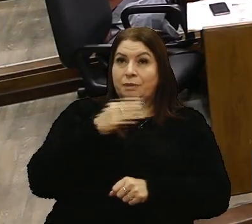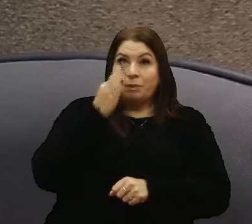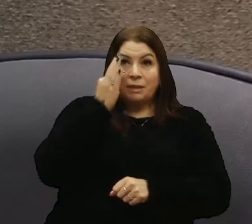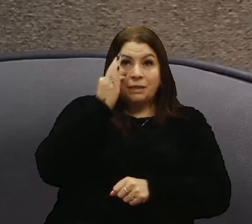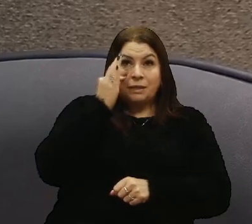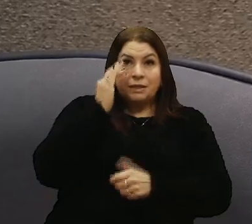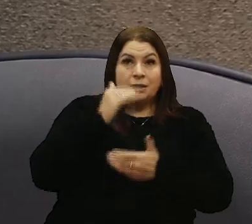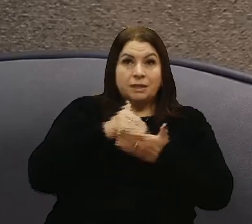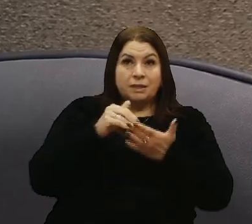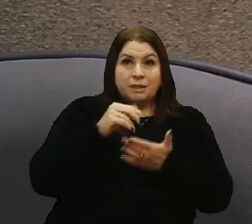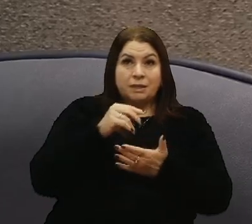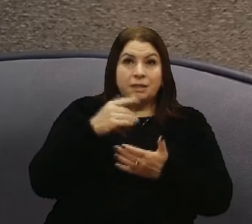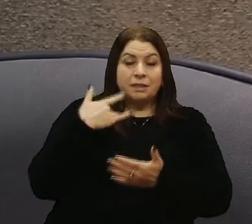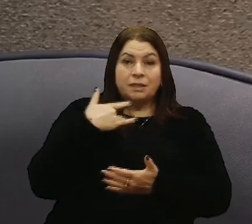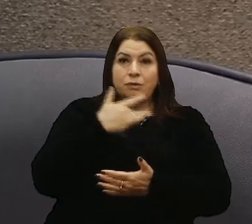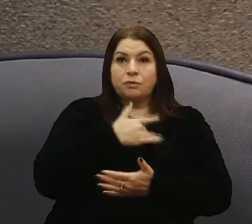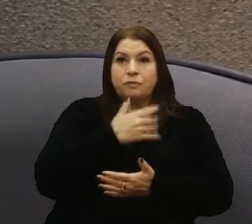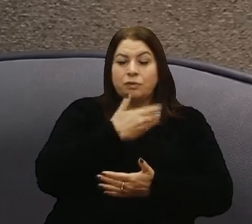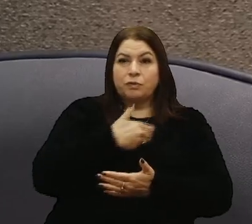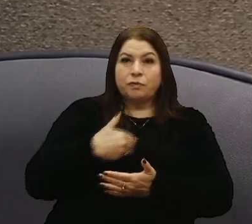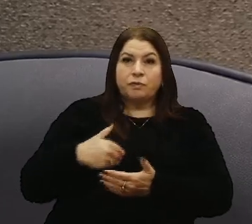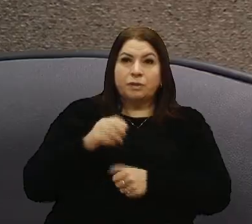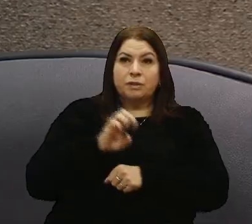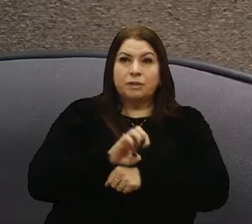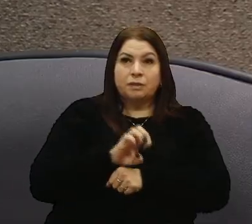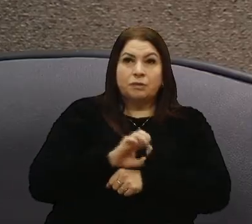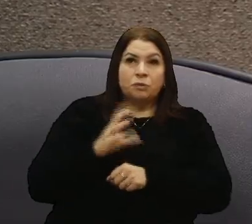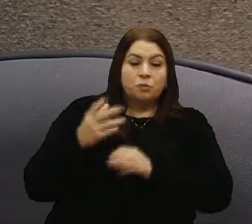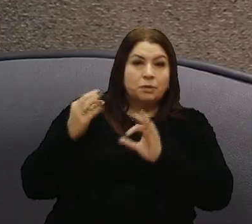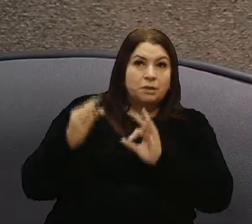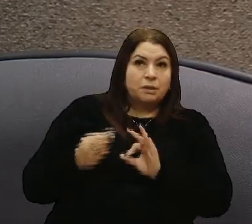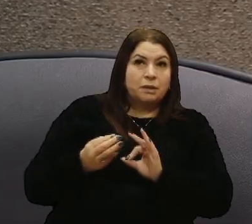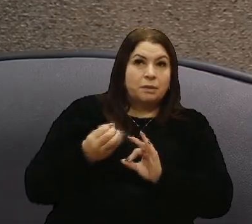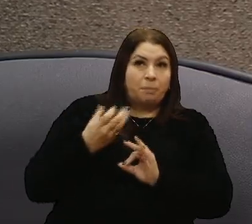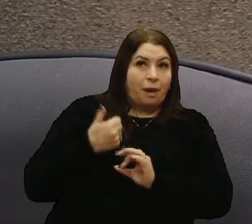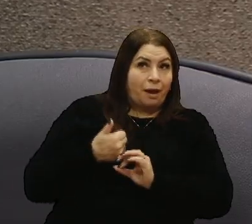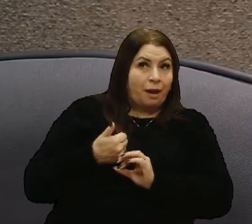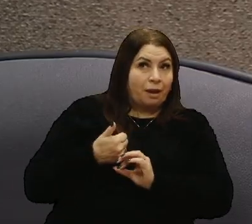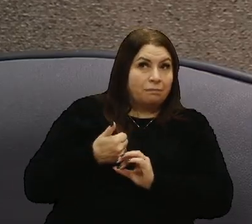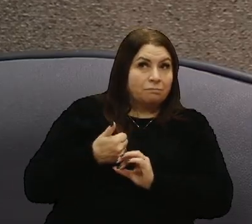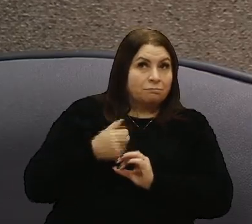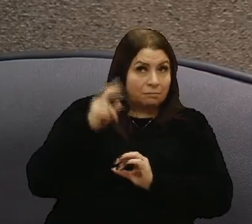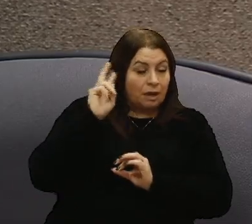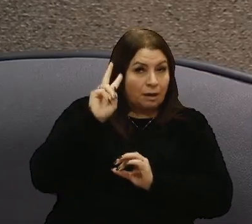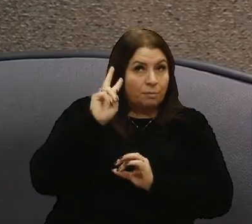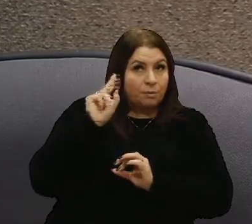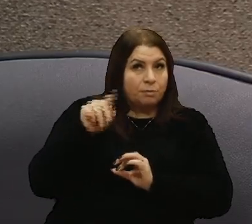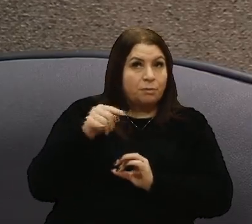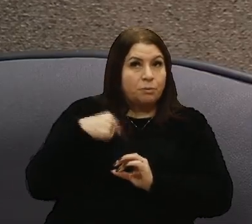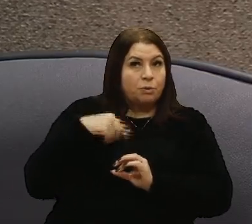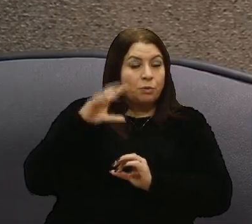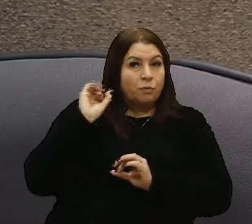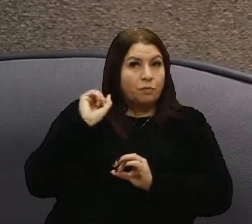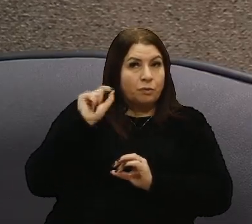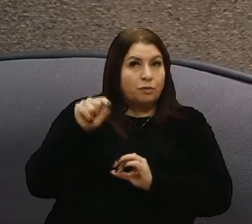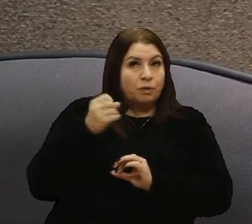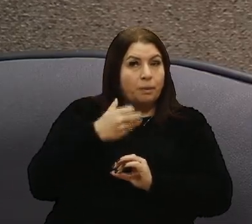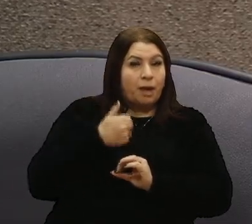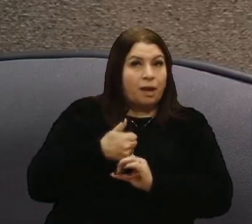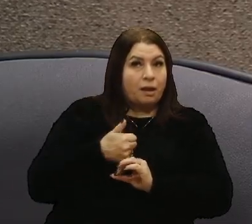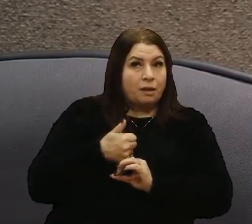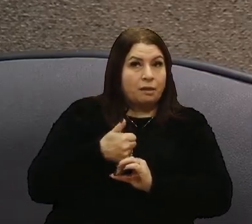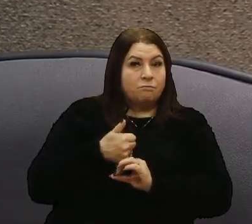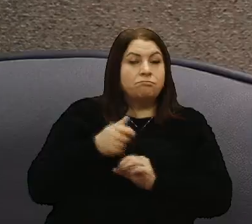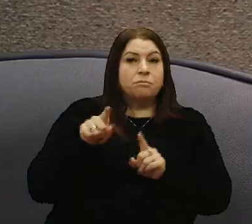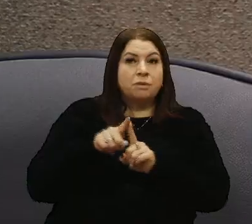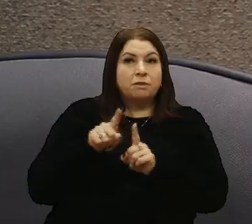secretário da Saúde e que ele disse que o governo do Estado estava tudo certo, muito bem, obrigado. Acho que todos lembram, porque eu escutei isso, que estava tudo bem com